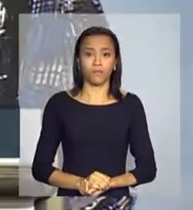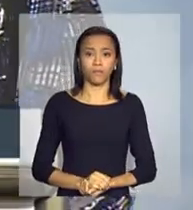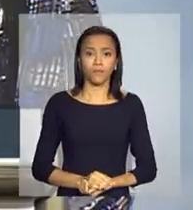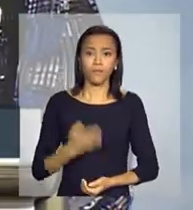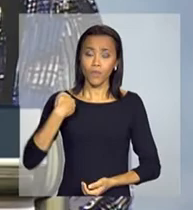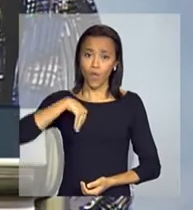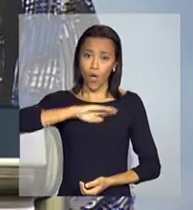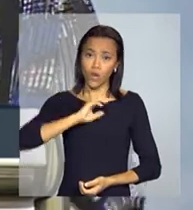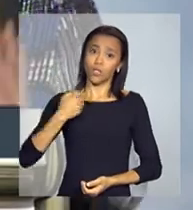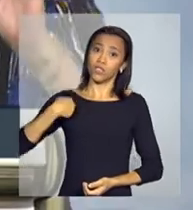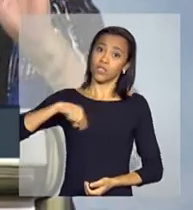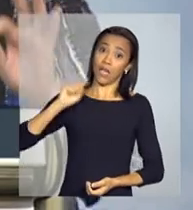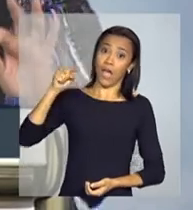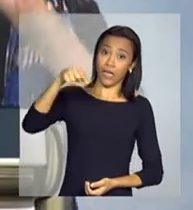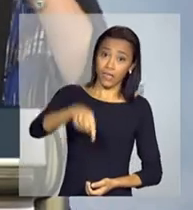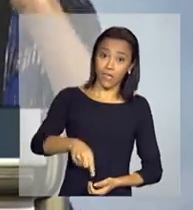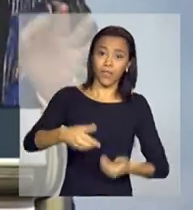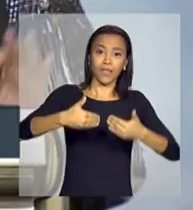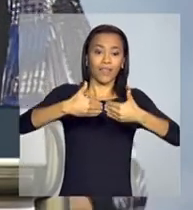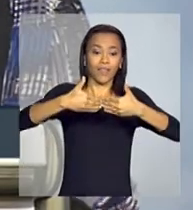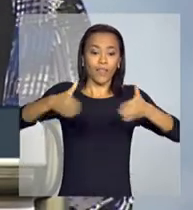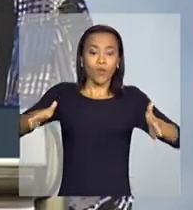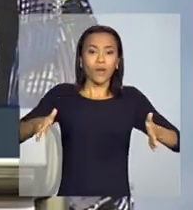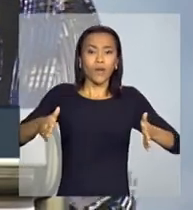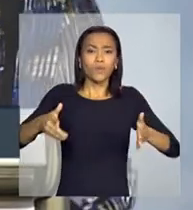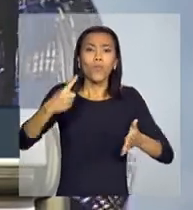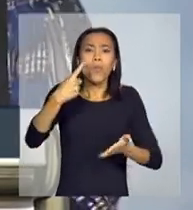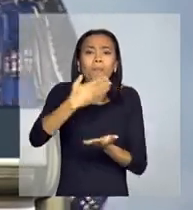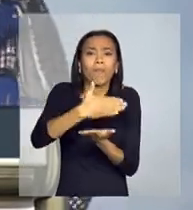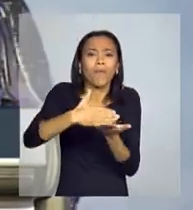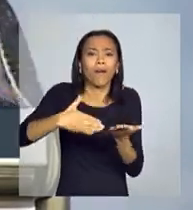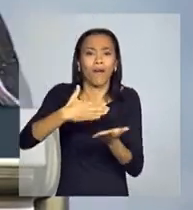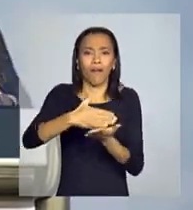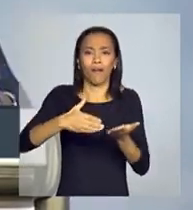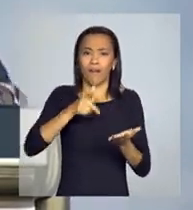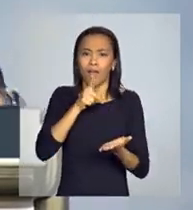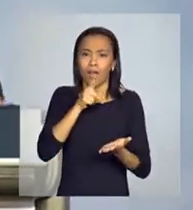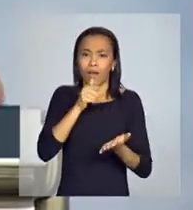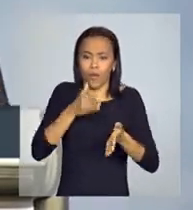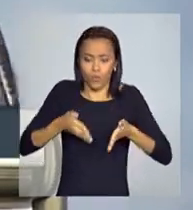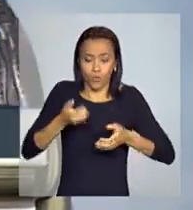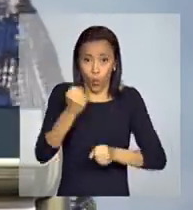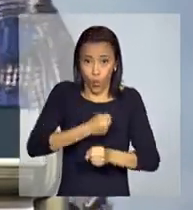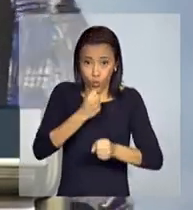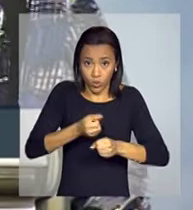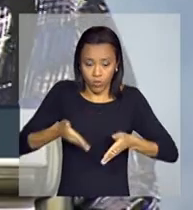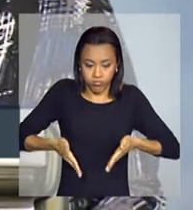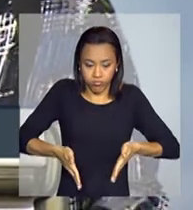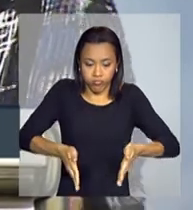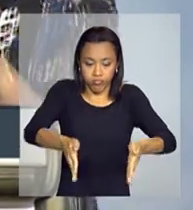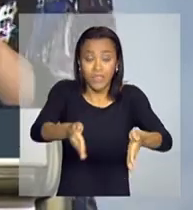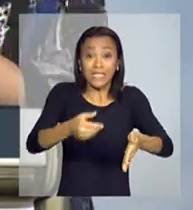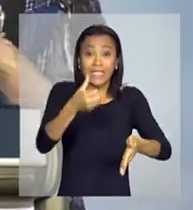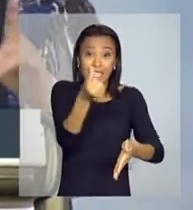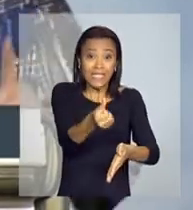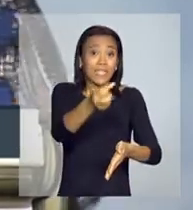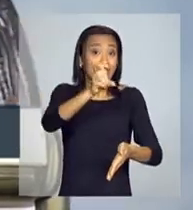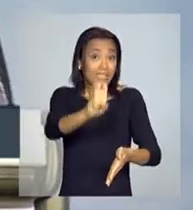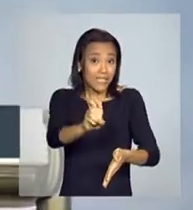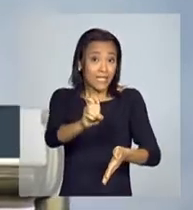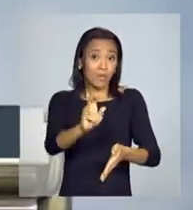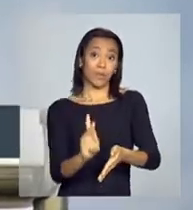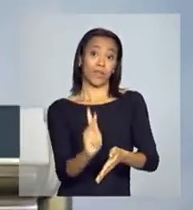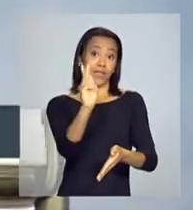Nós estamos aqui inaugurando um trecho de 65 quilômetros do canal do